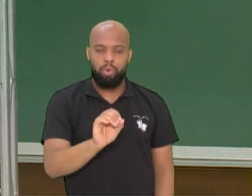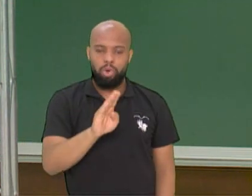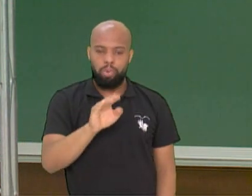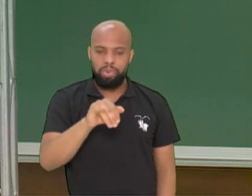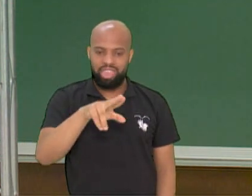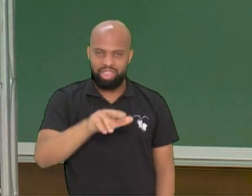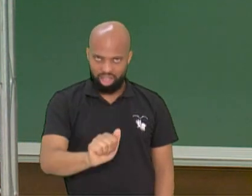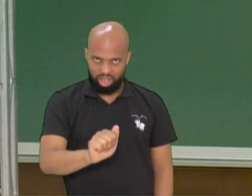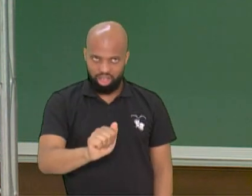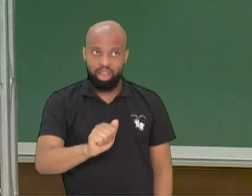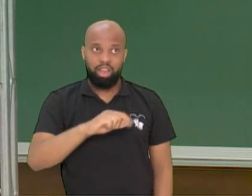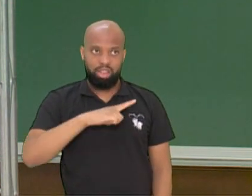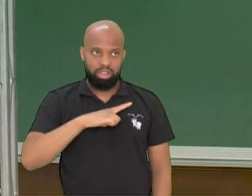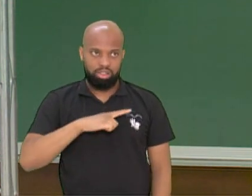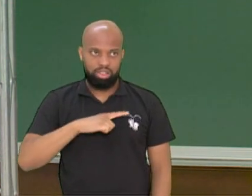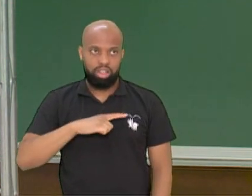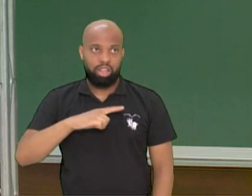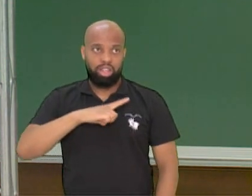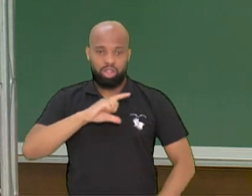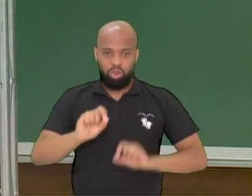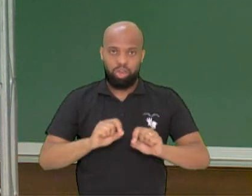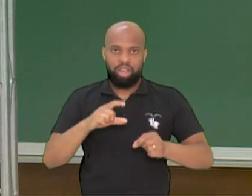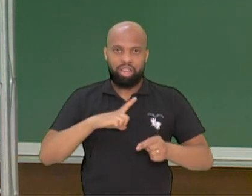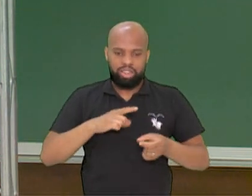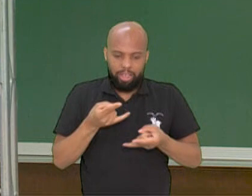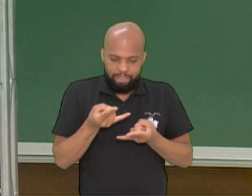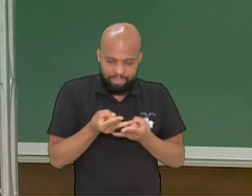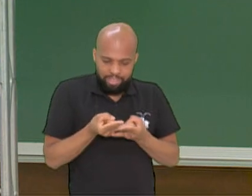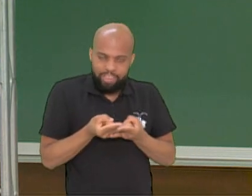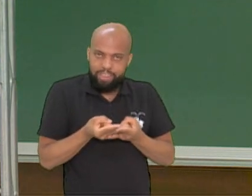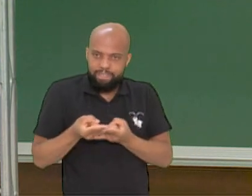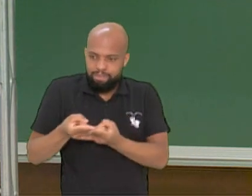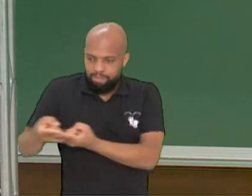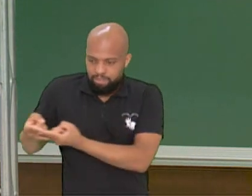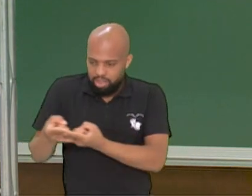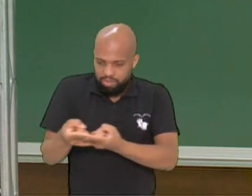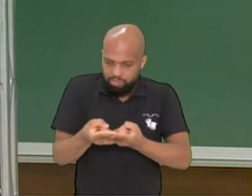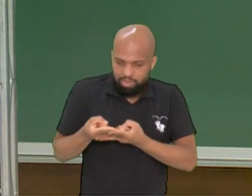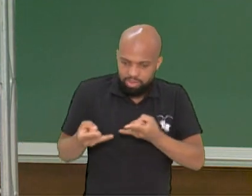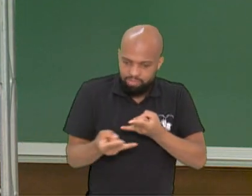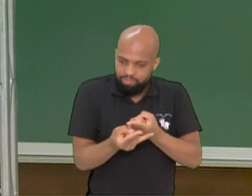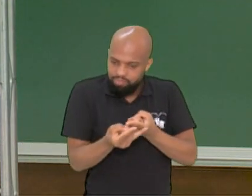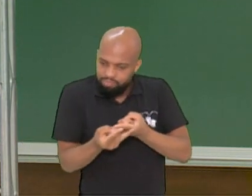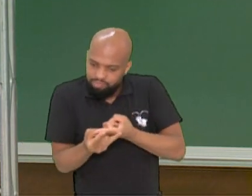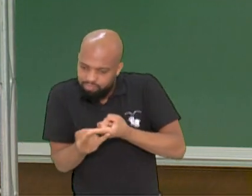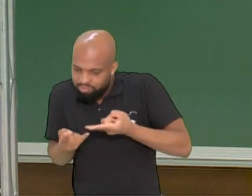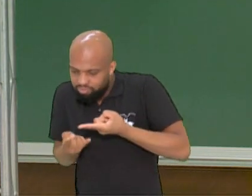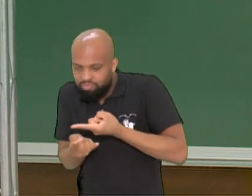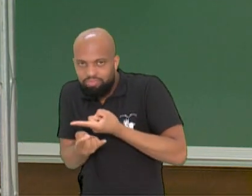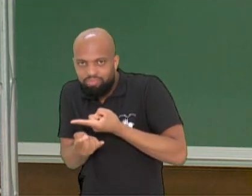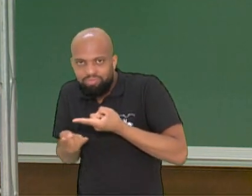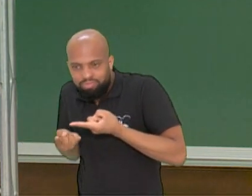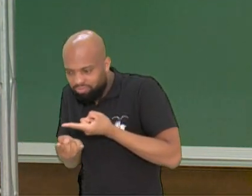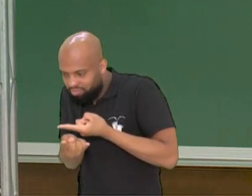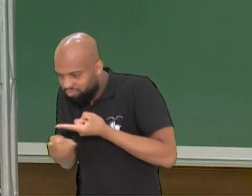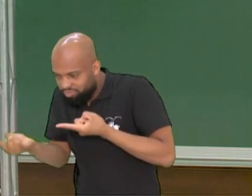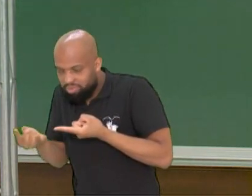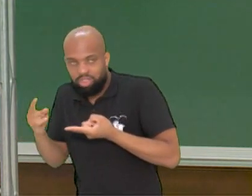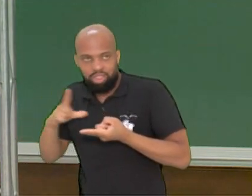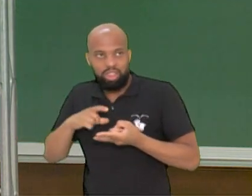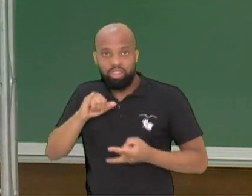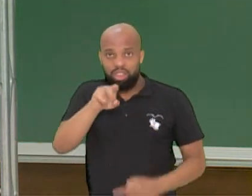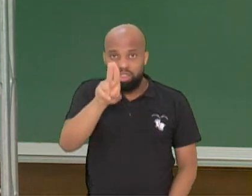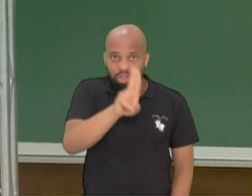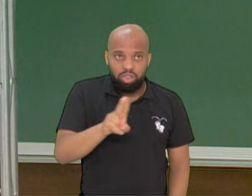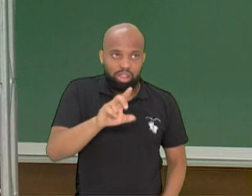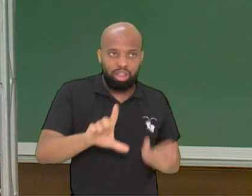estão no rotor. Esse ímã gera um fluxo magnético perpendicular à sua área, que são ímãs toroides. Então, se você